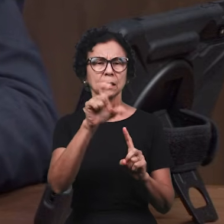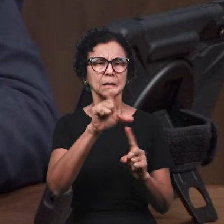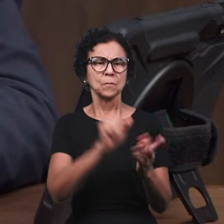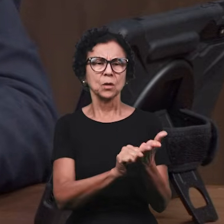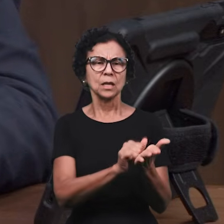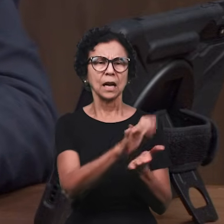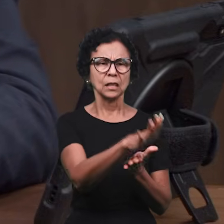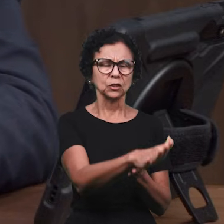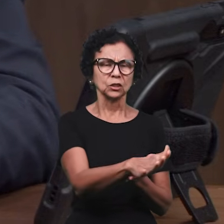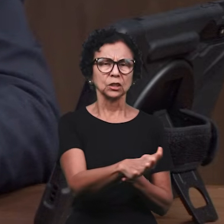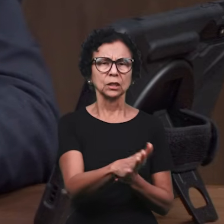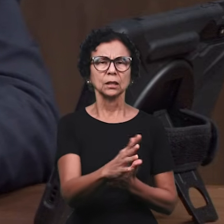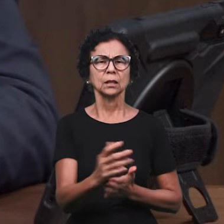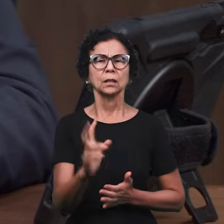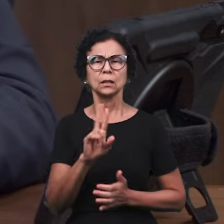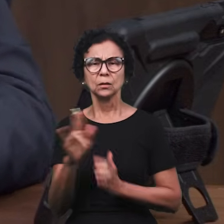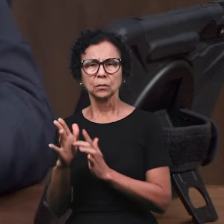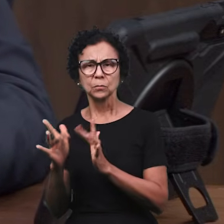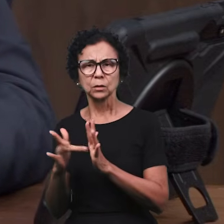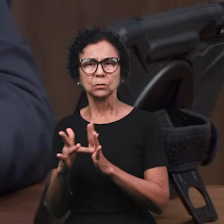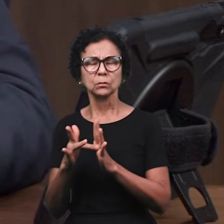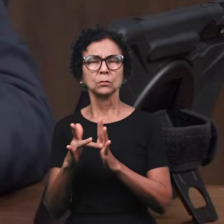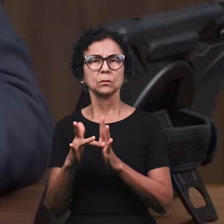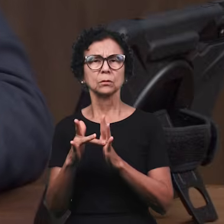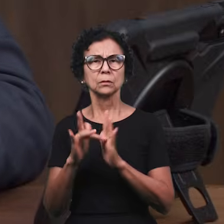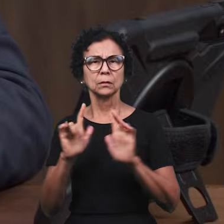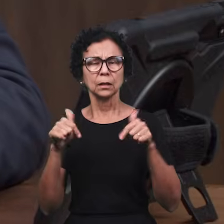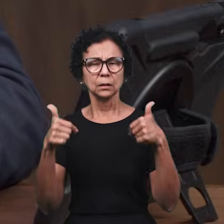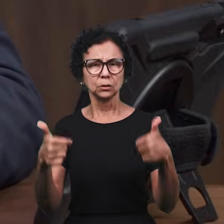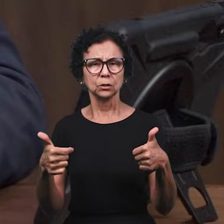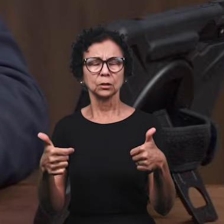para operar no nome de Jesus, anunciando o evangelho,